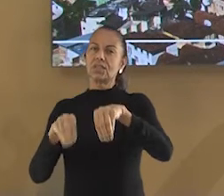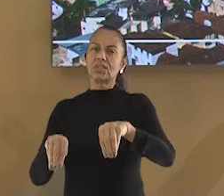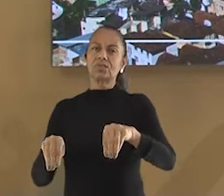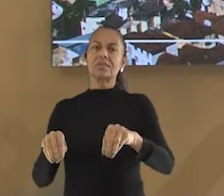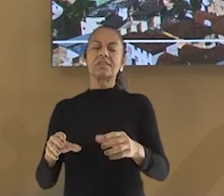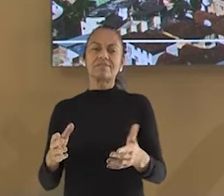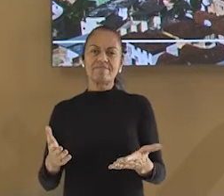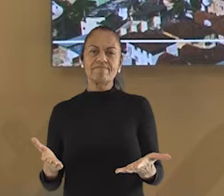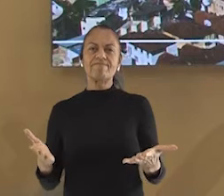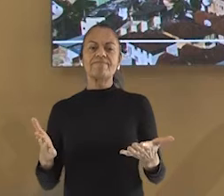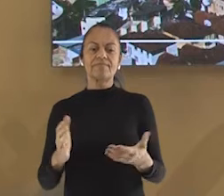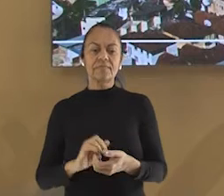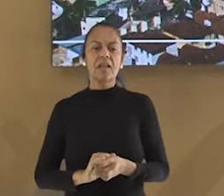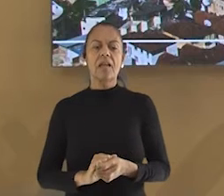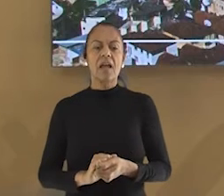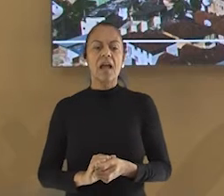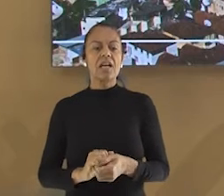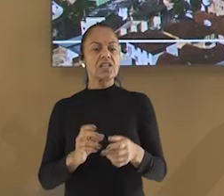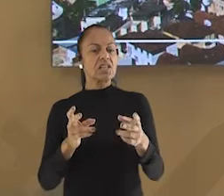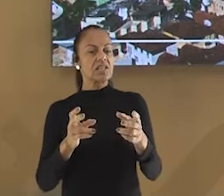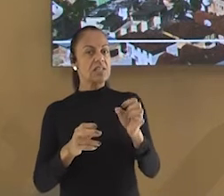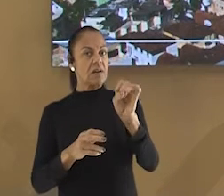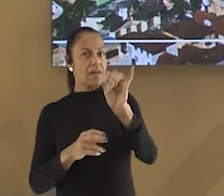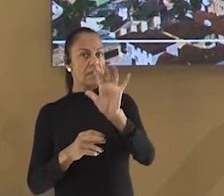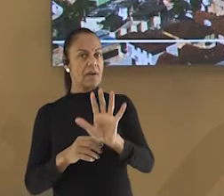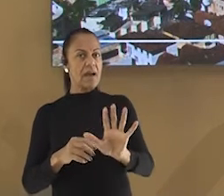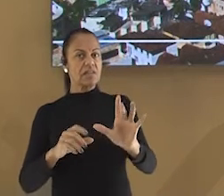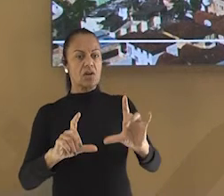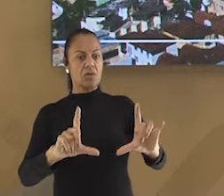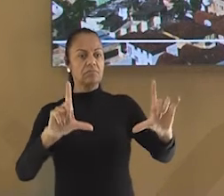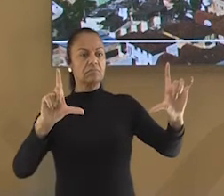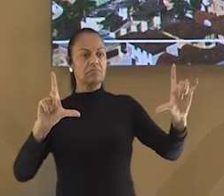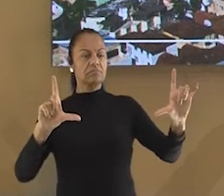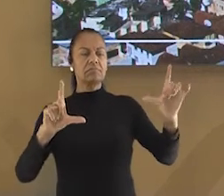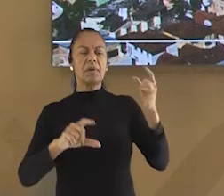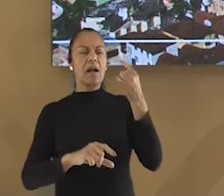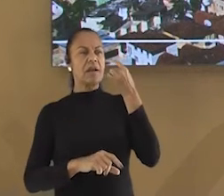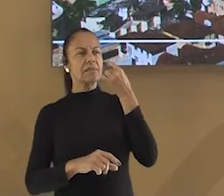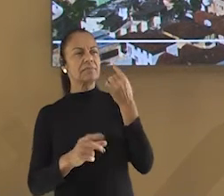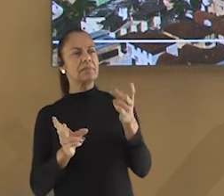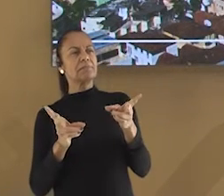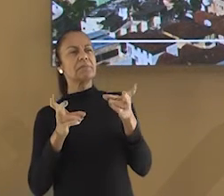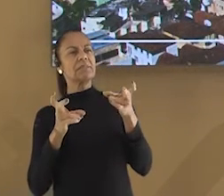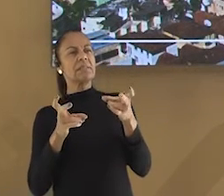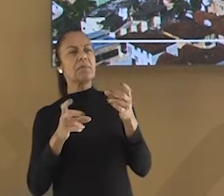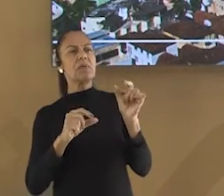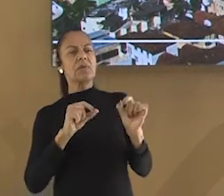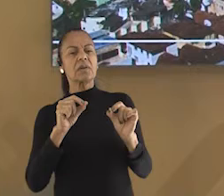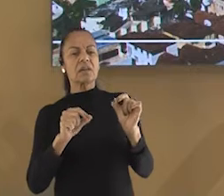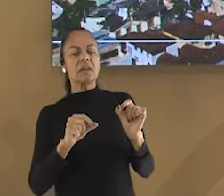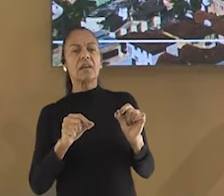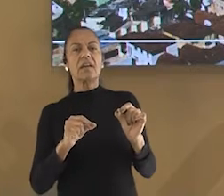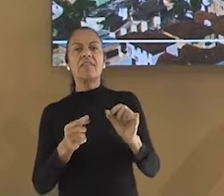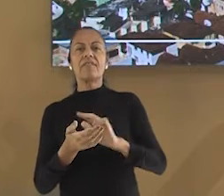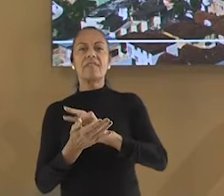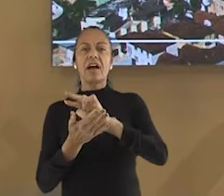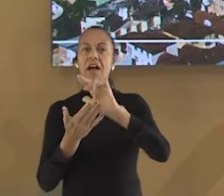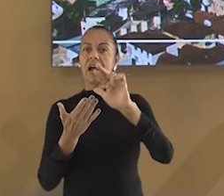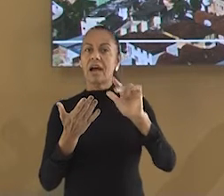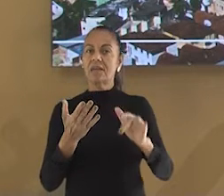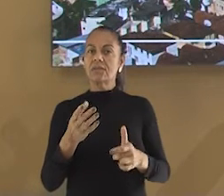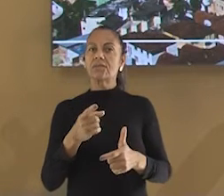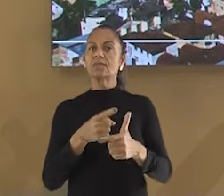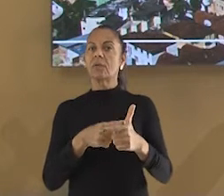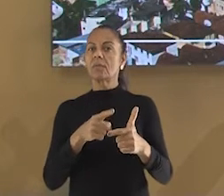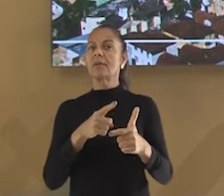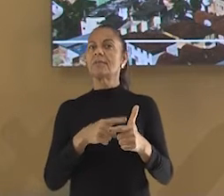vão além das construções. Observamos a diferença nas construções aqui da imagem e podemos imaginar diversas